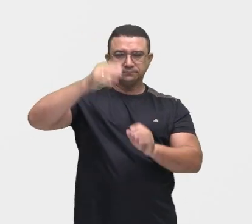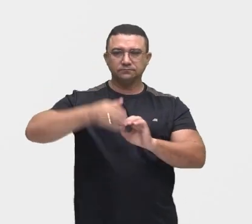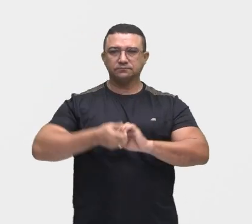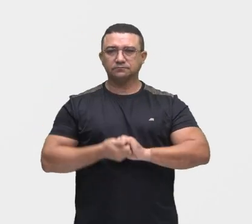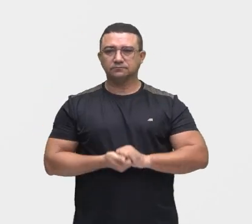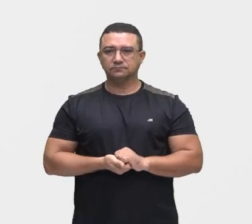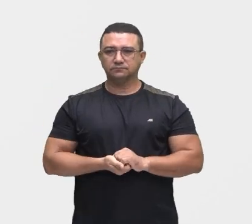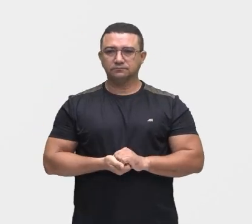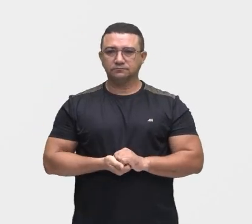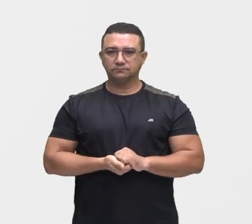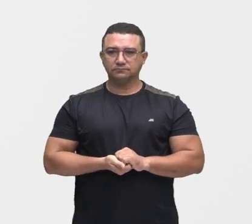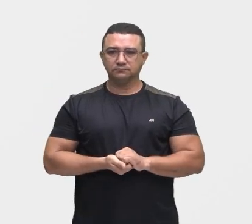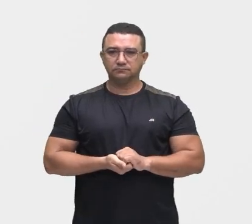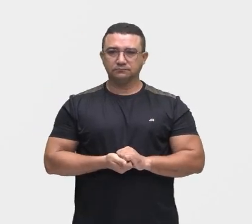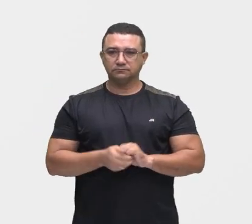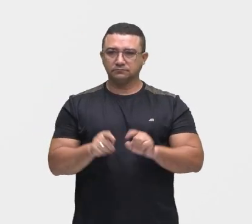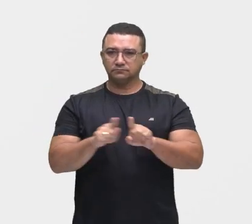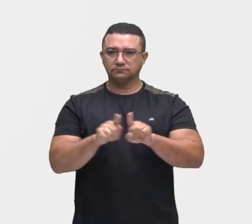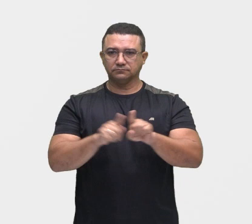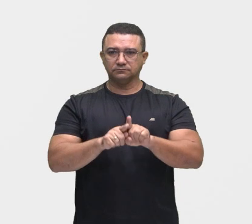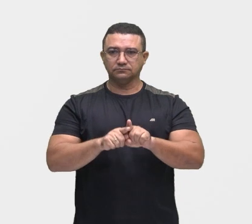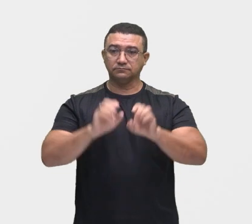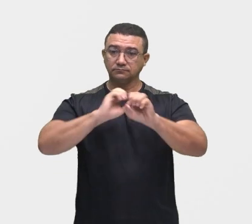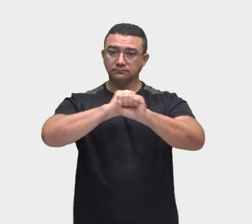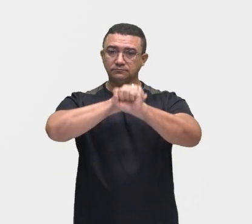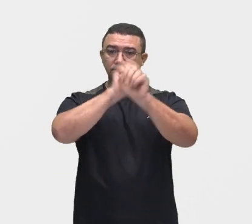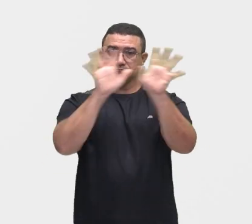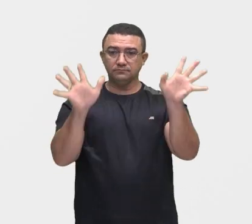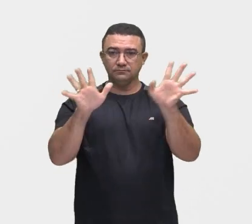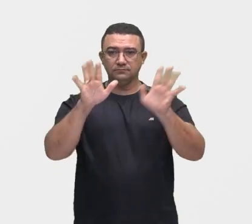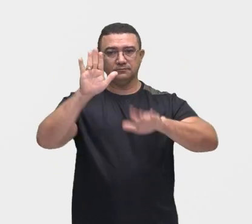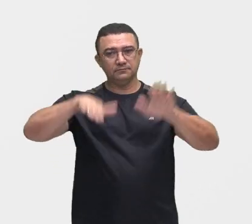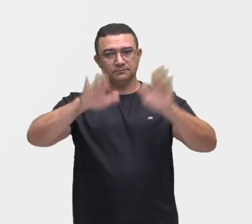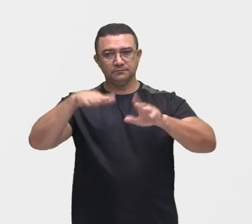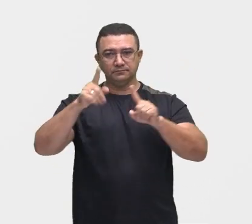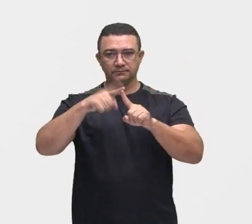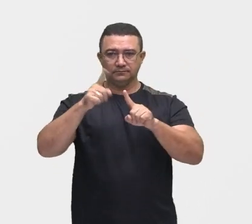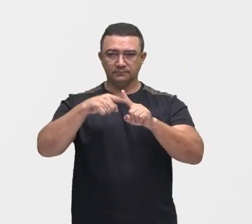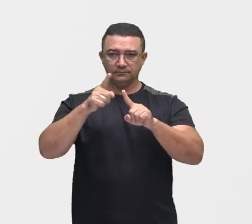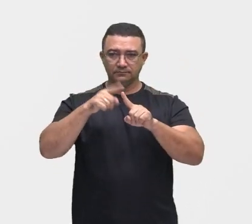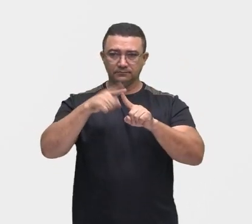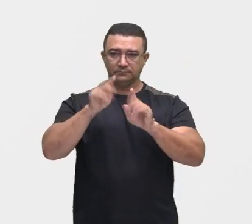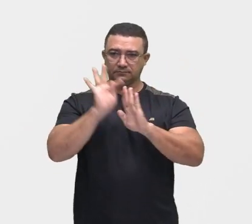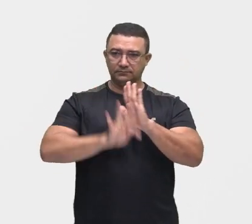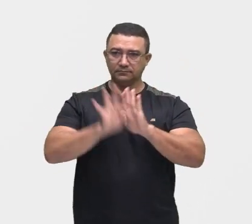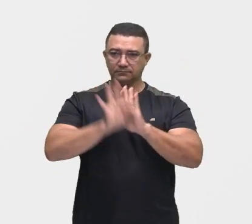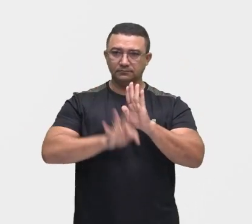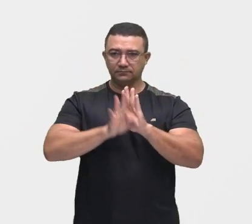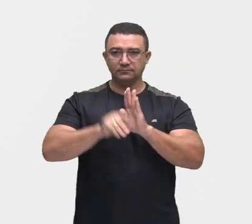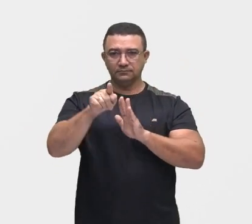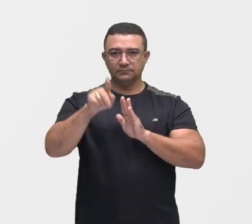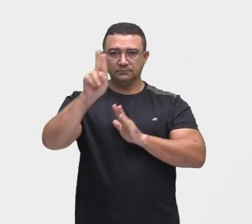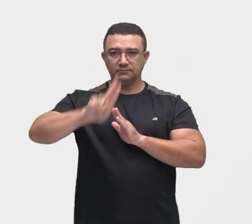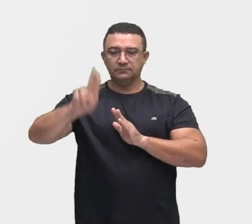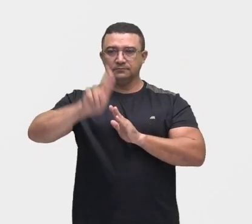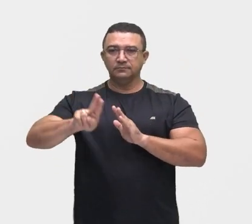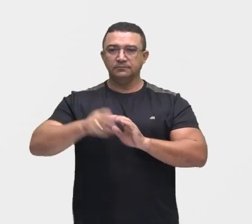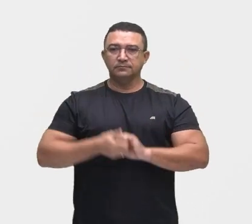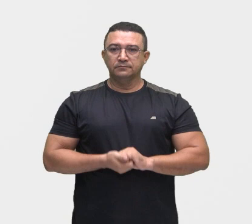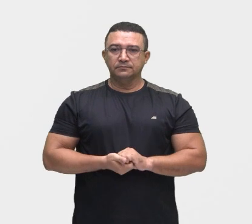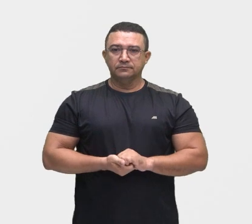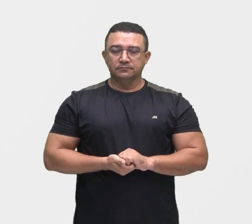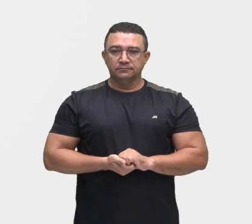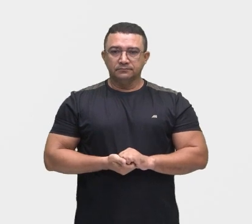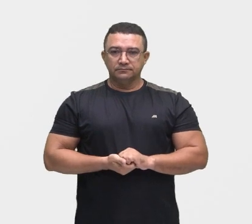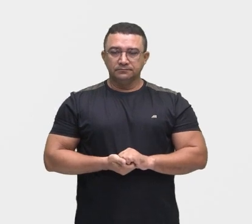então isso vai depender, é claro, do tipo de produção textual, do tipo de texto que você está empregando. Vamos